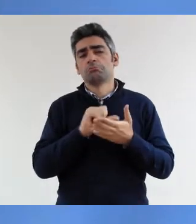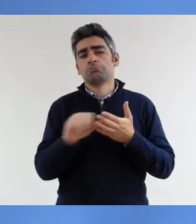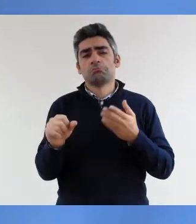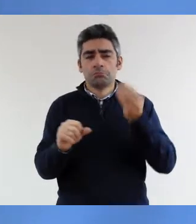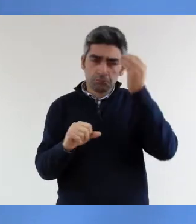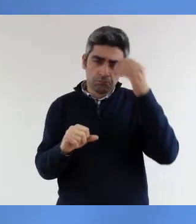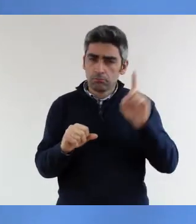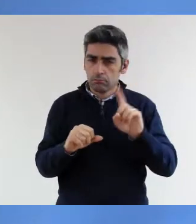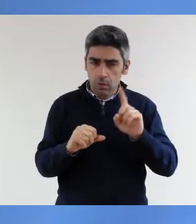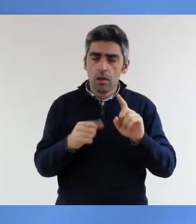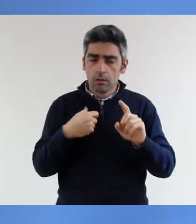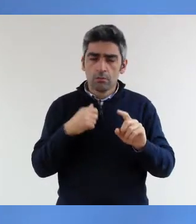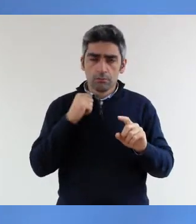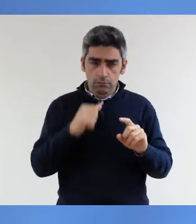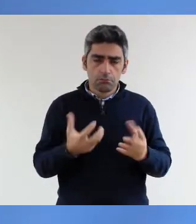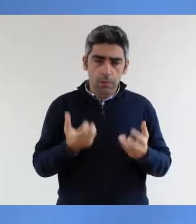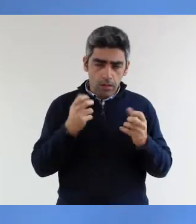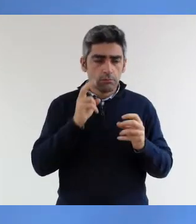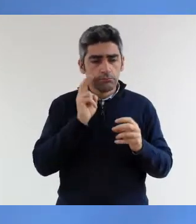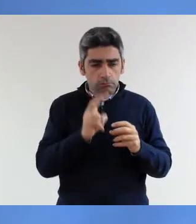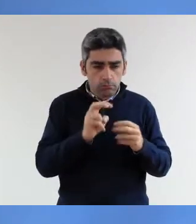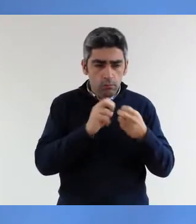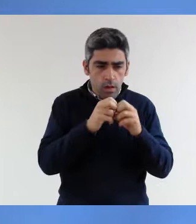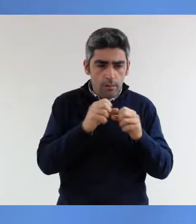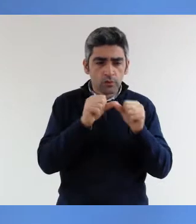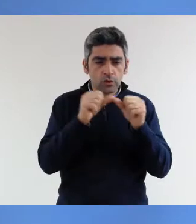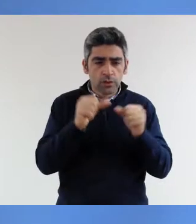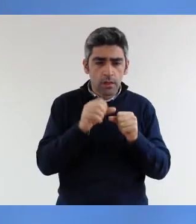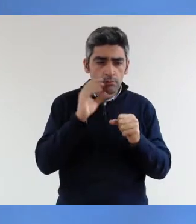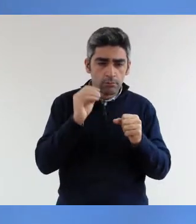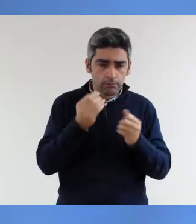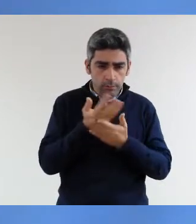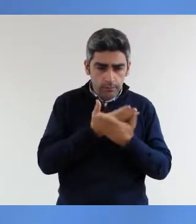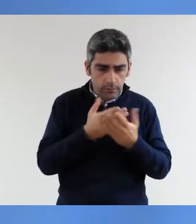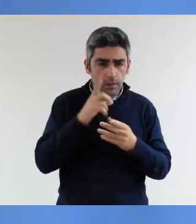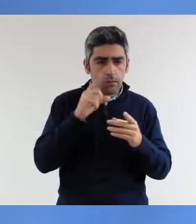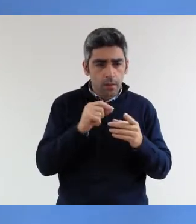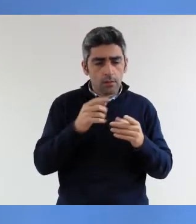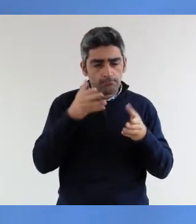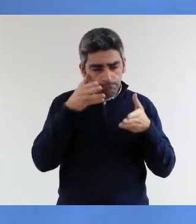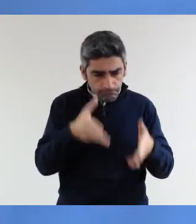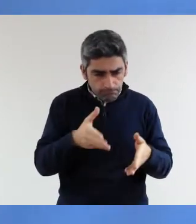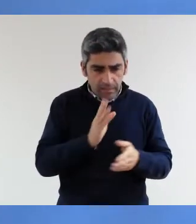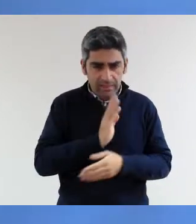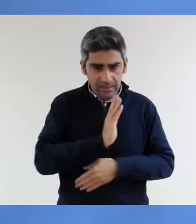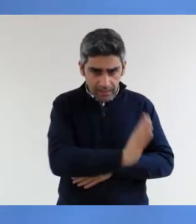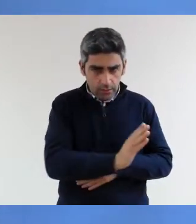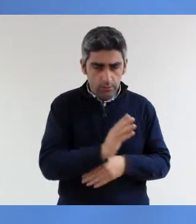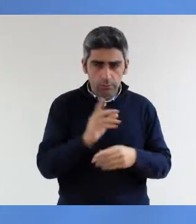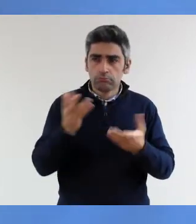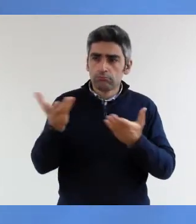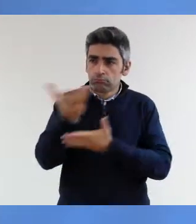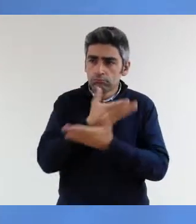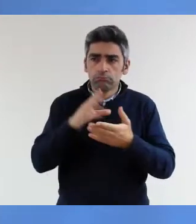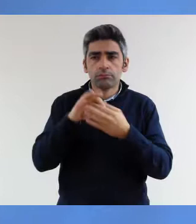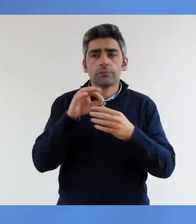acompanhar de perto a problemática da estabilização e consolidação do sistema financeiro e se empenhou